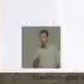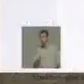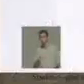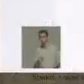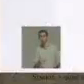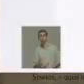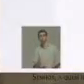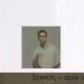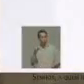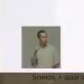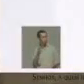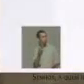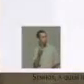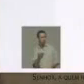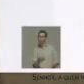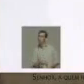bobão,